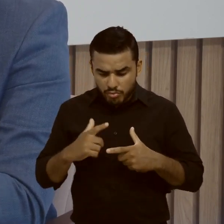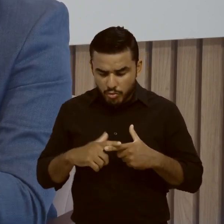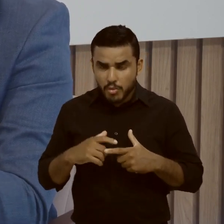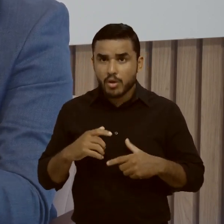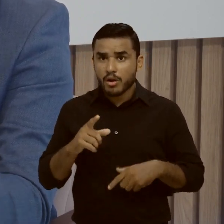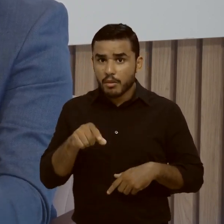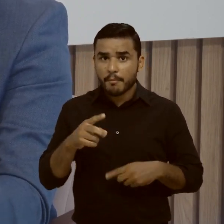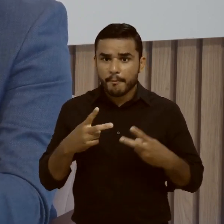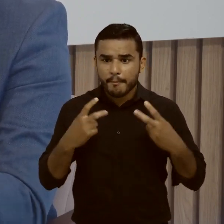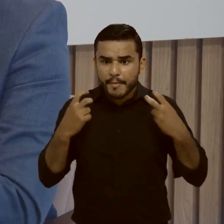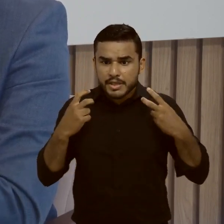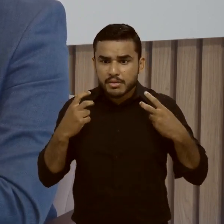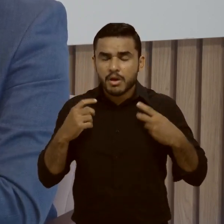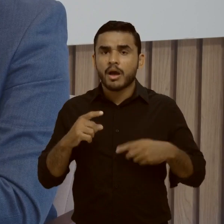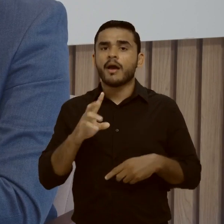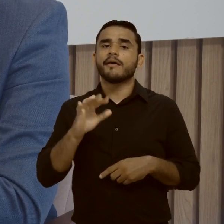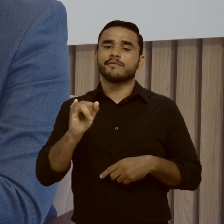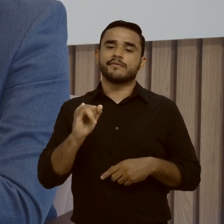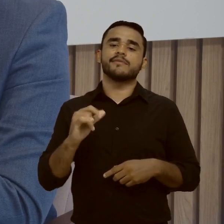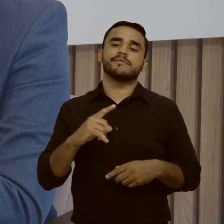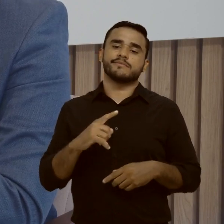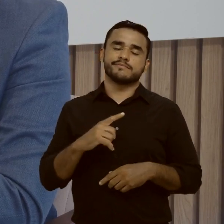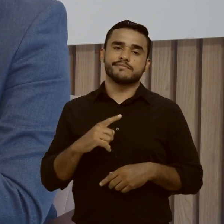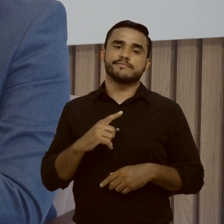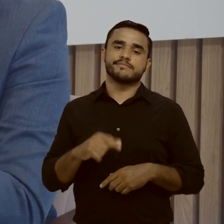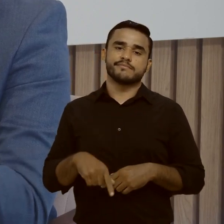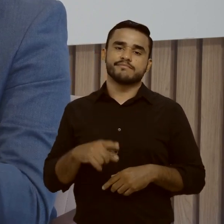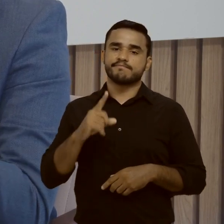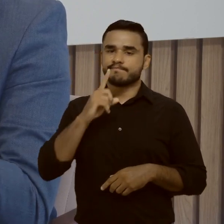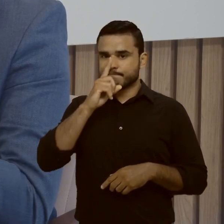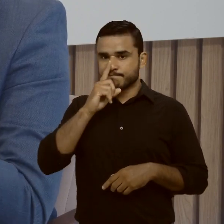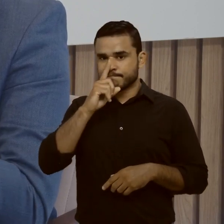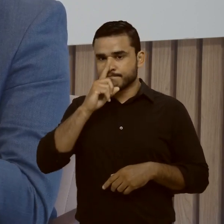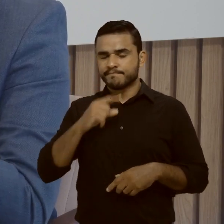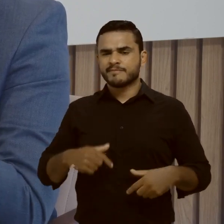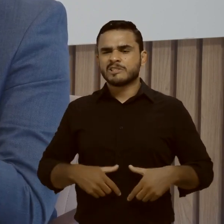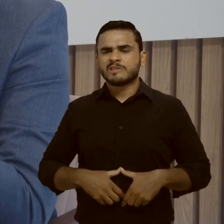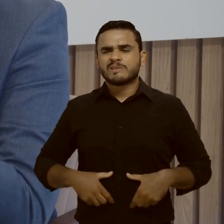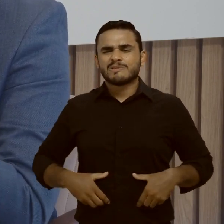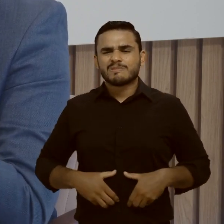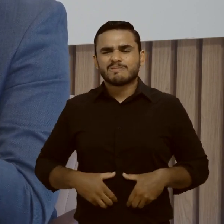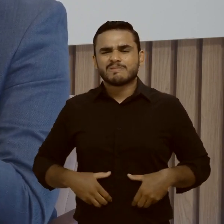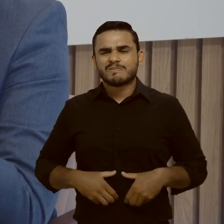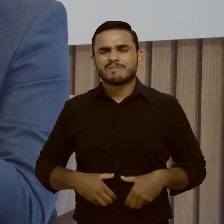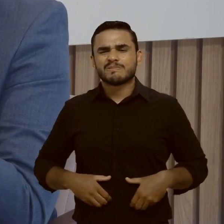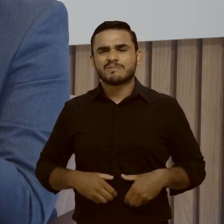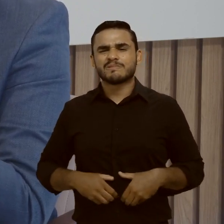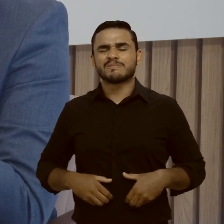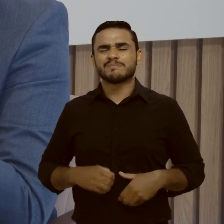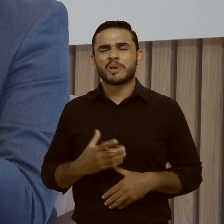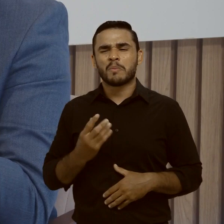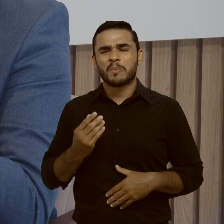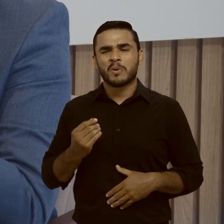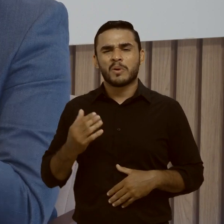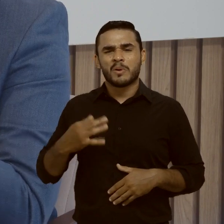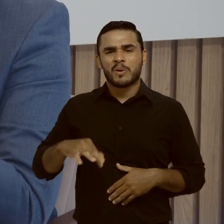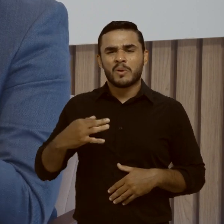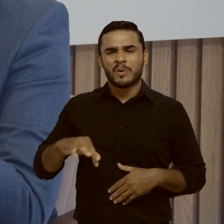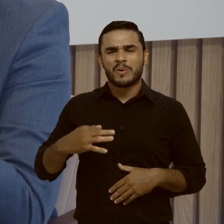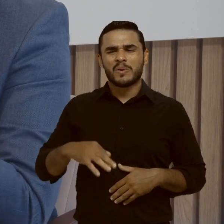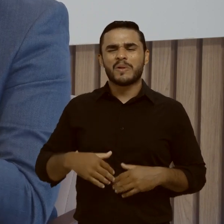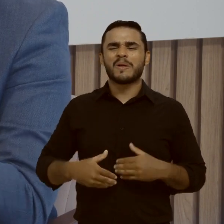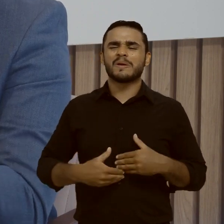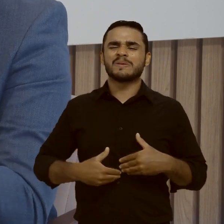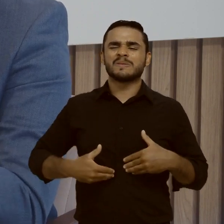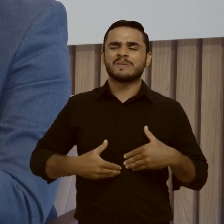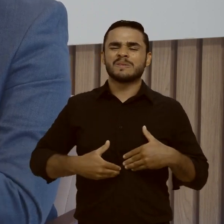que é característico do câncer de pâncreas, que é a dor abdominal, em situação epigástrica, que no popular a gente chama de boca do